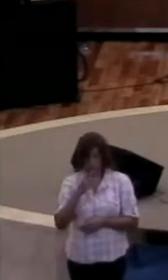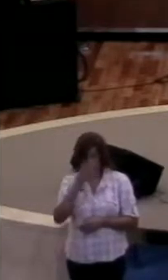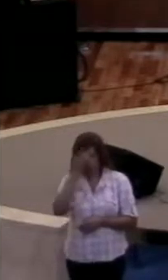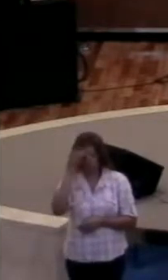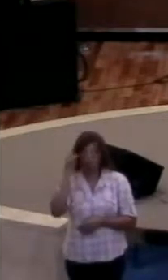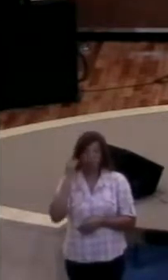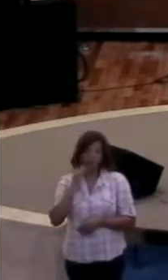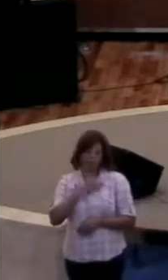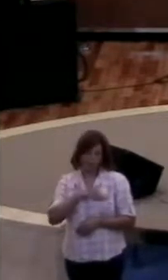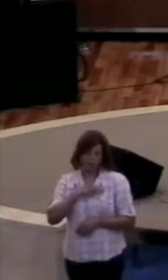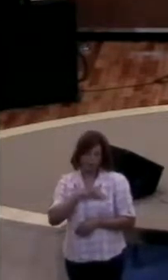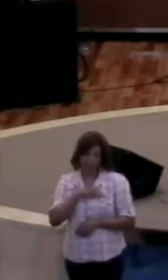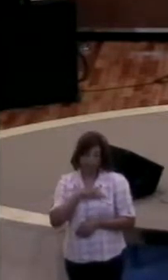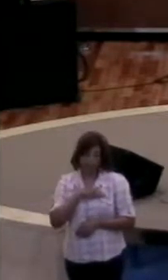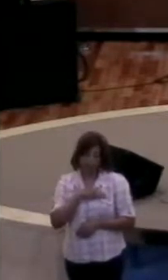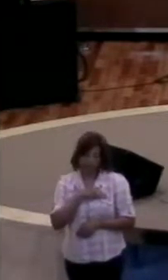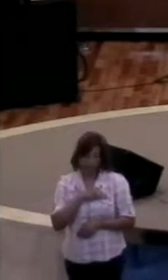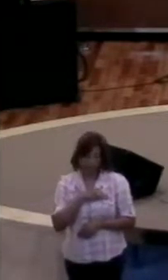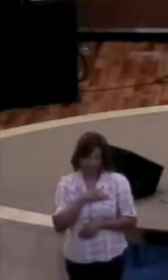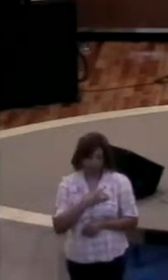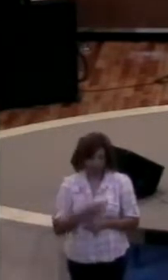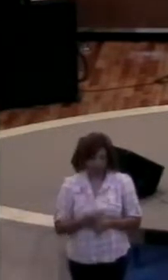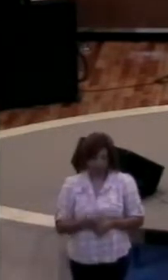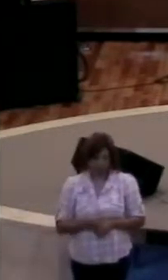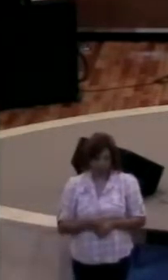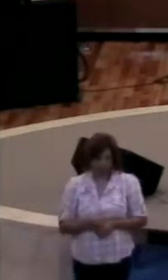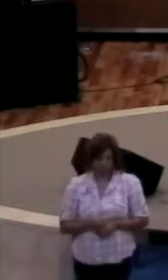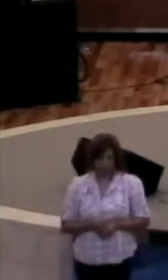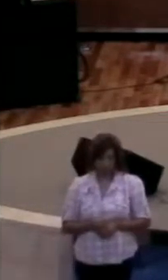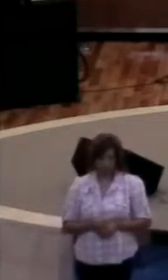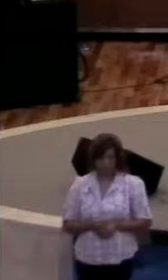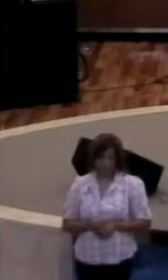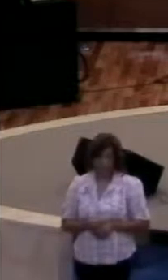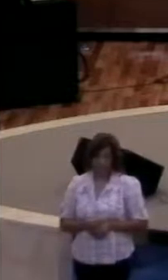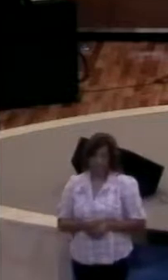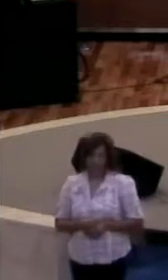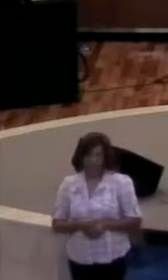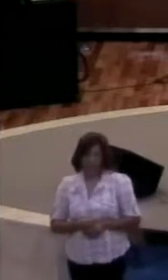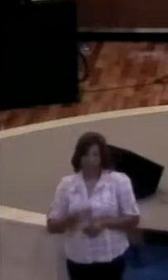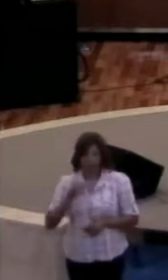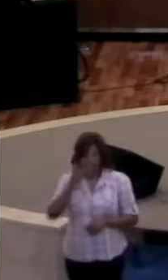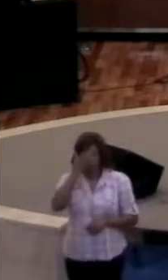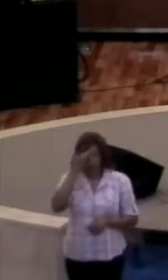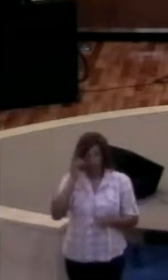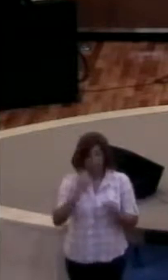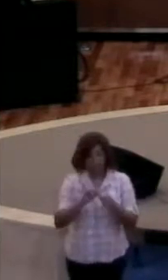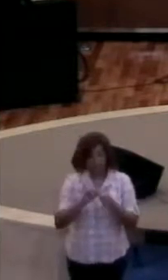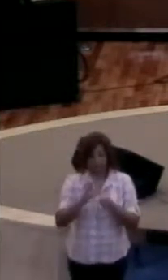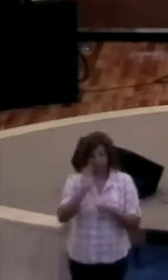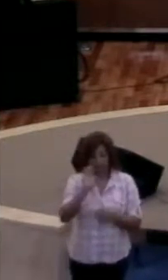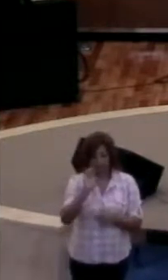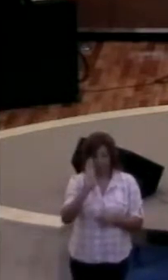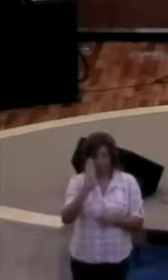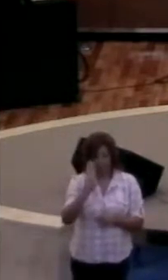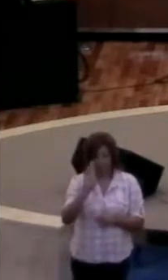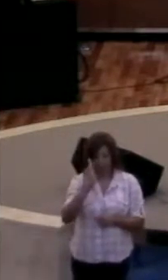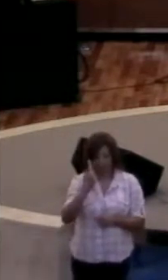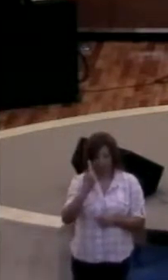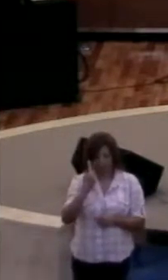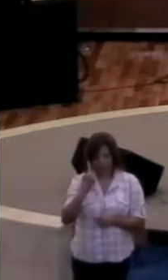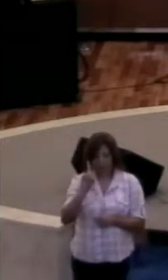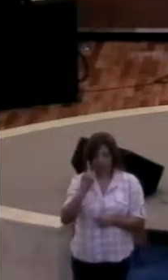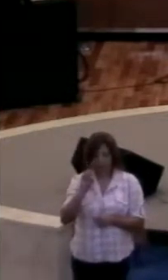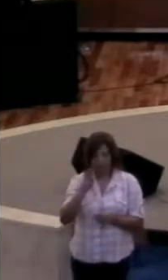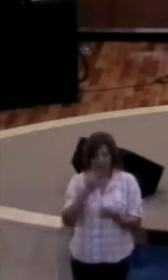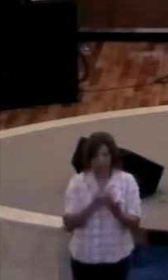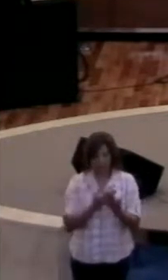evangelista Mateus, eu sei que você é conhecedor disso, você que é aluno da escola bíblica sabe muito sobre isso, mas, e você que não é também já